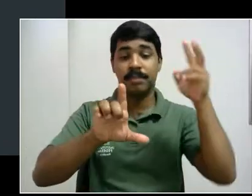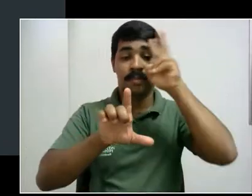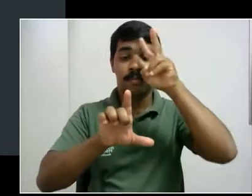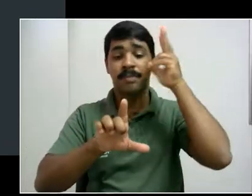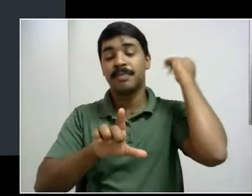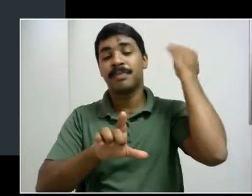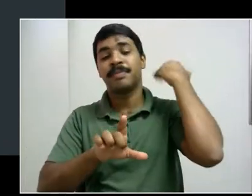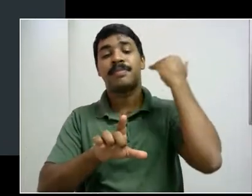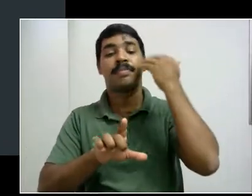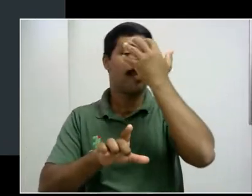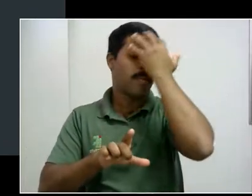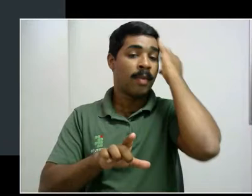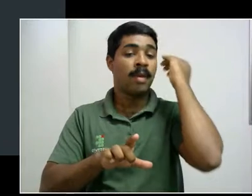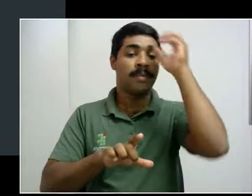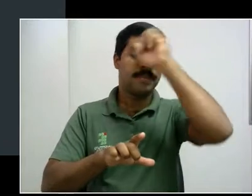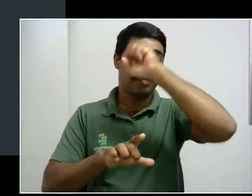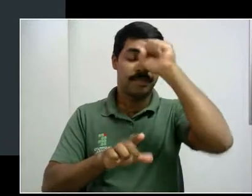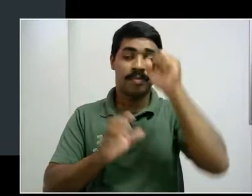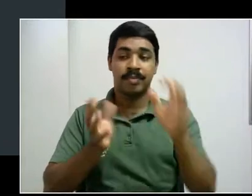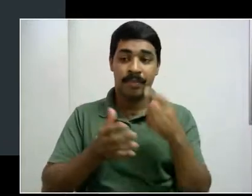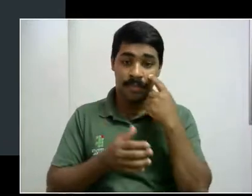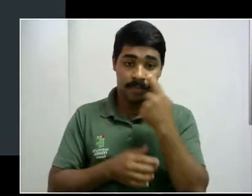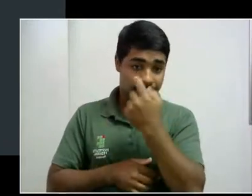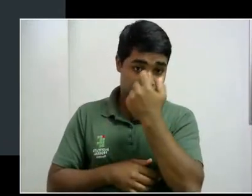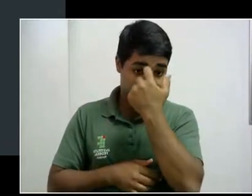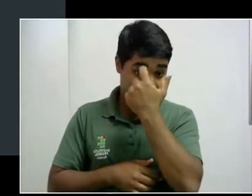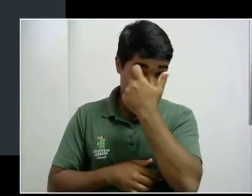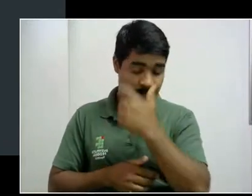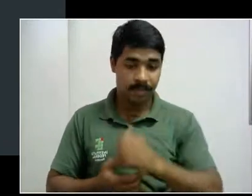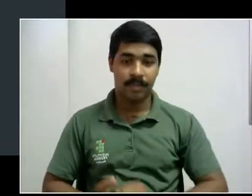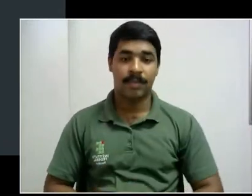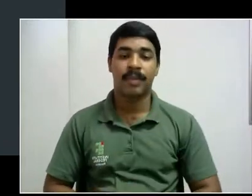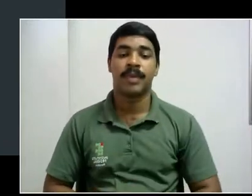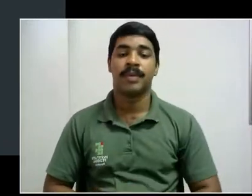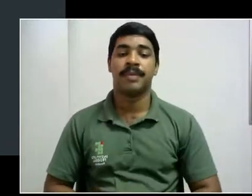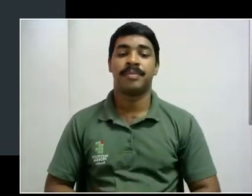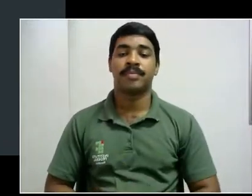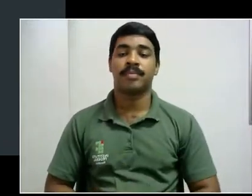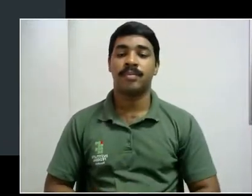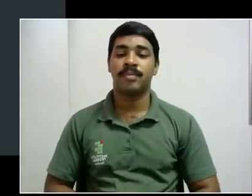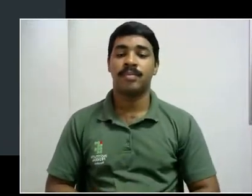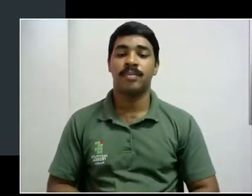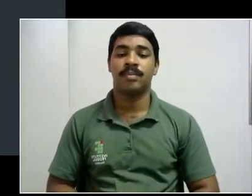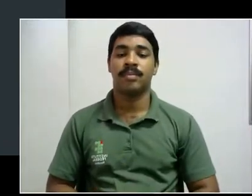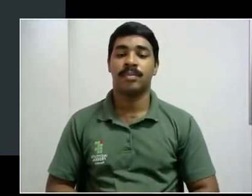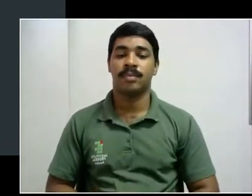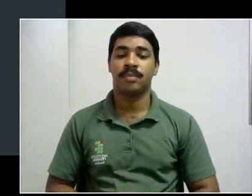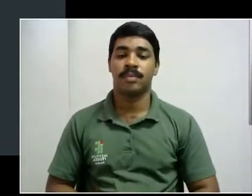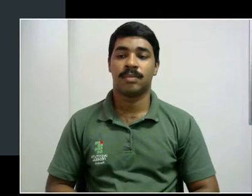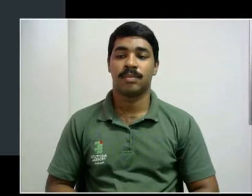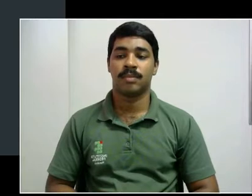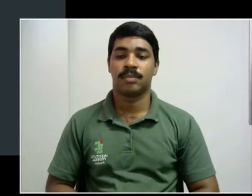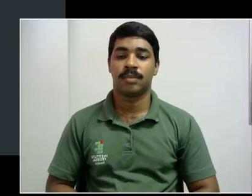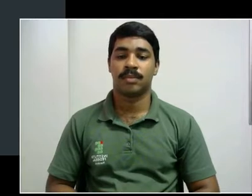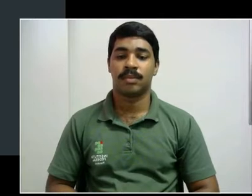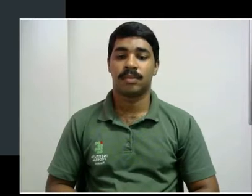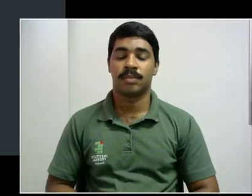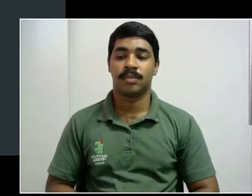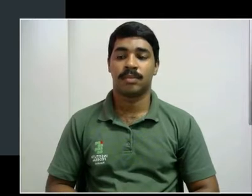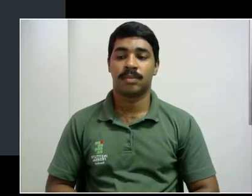usando o método da tabela. Né? Então vamos lá. Você vai construir a nossa tabelinha aqui, né? 4 colunas, o valor do x,